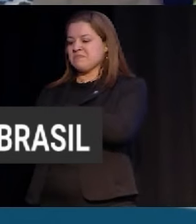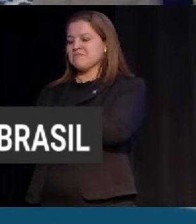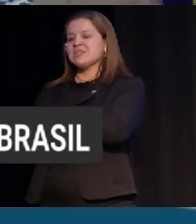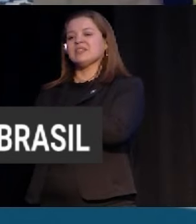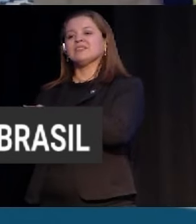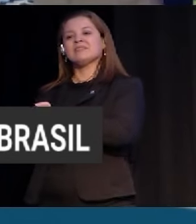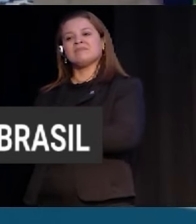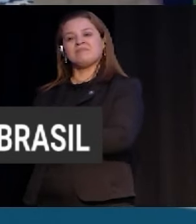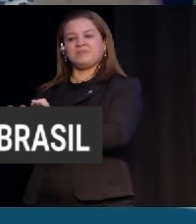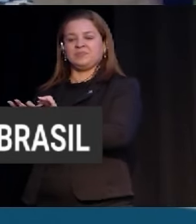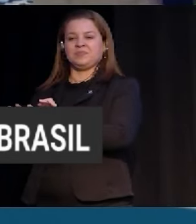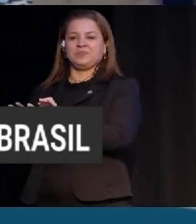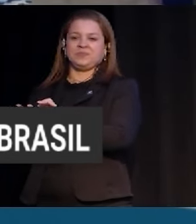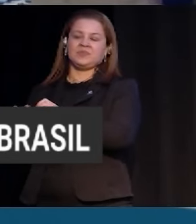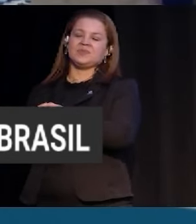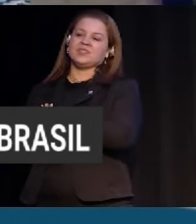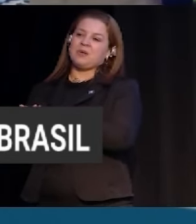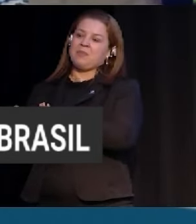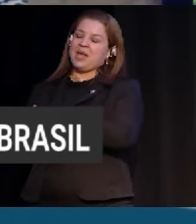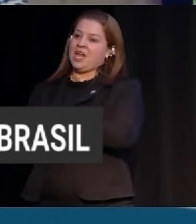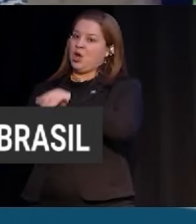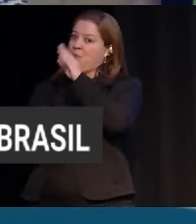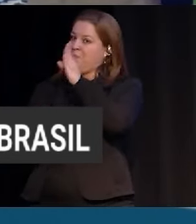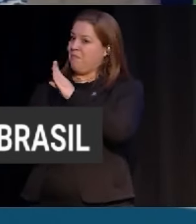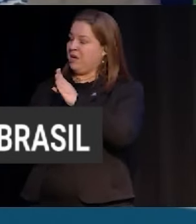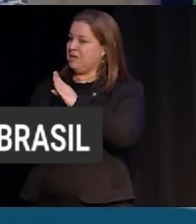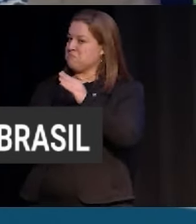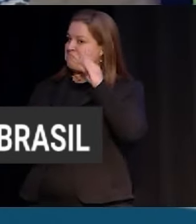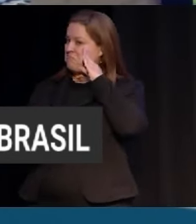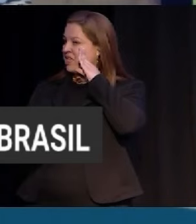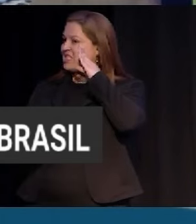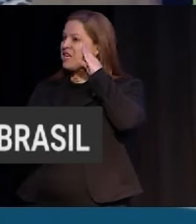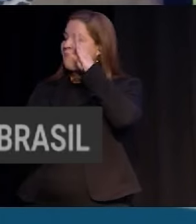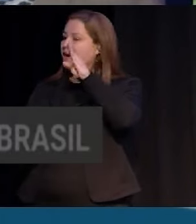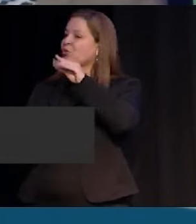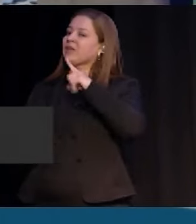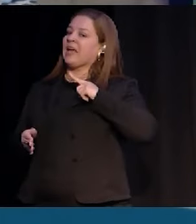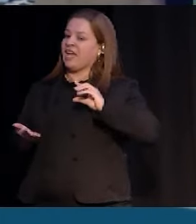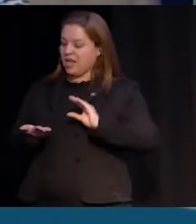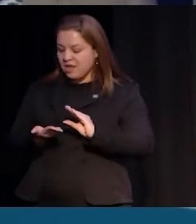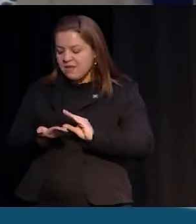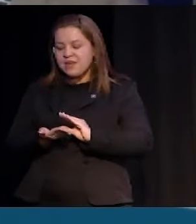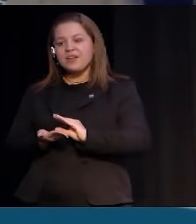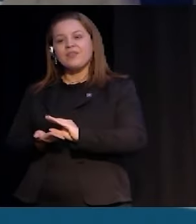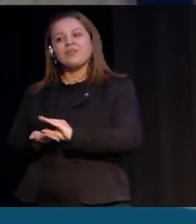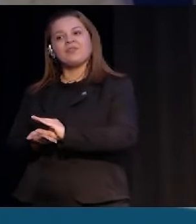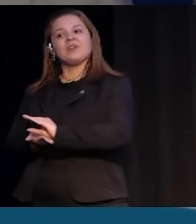E junto com o país anfitrião, nós temos investimento